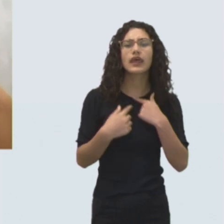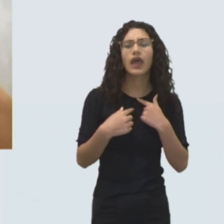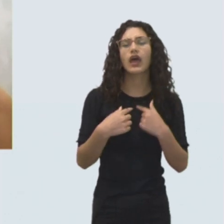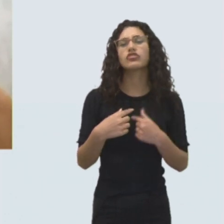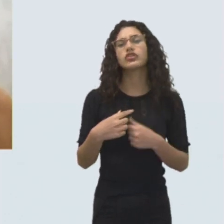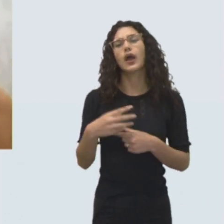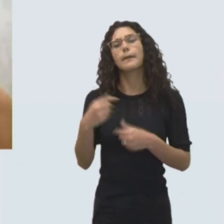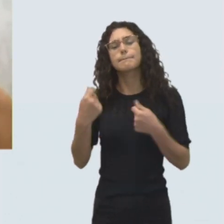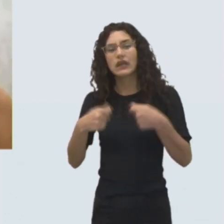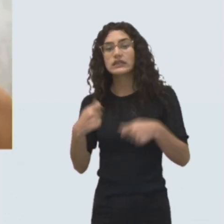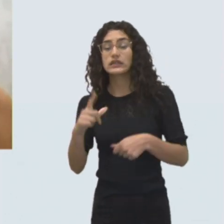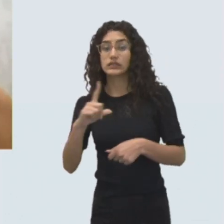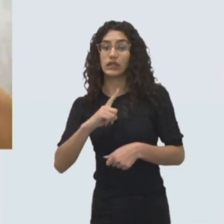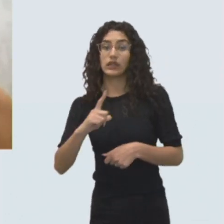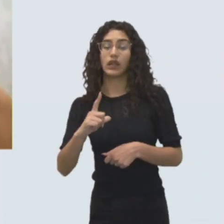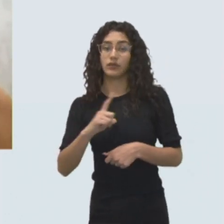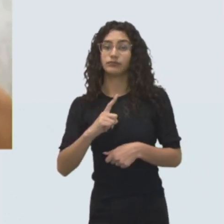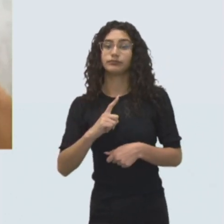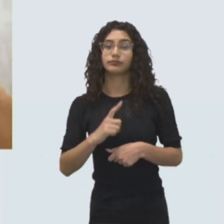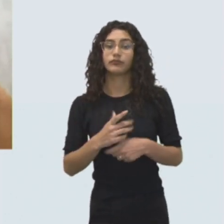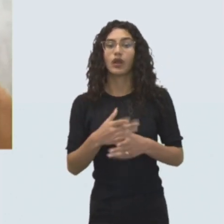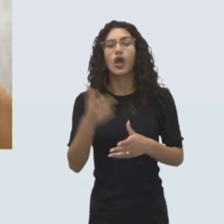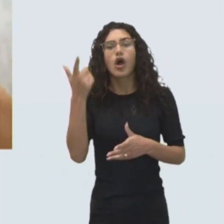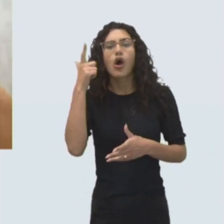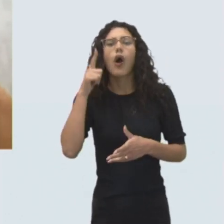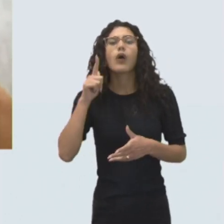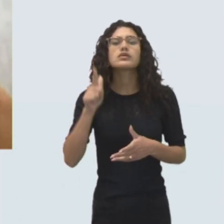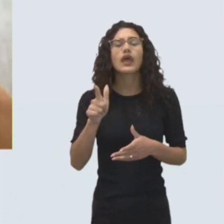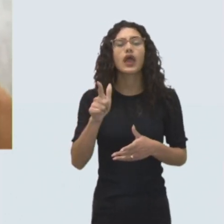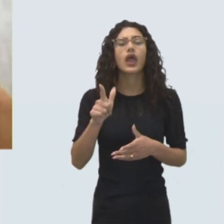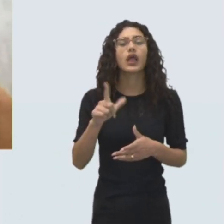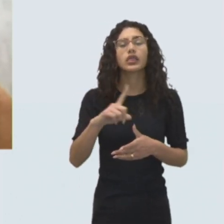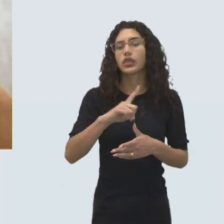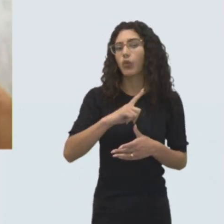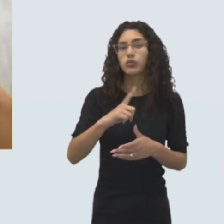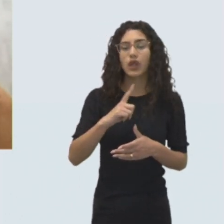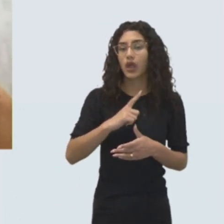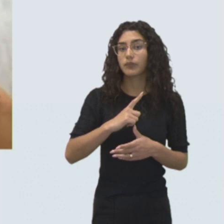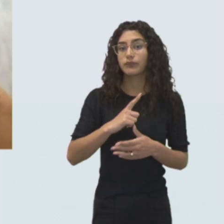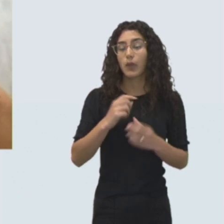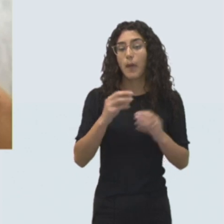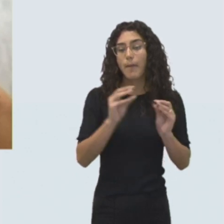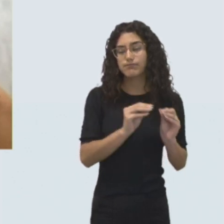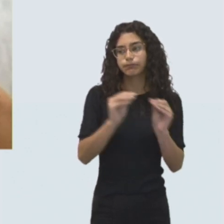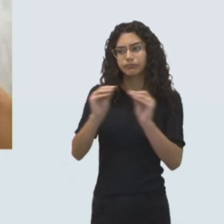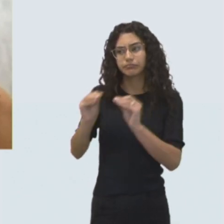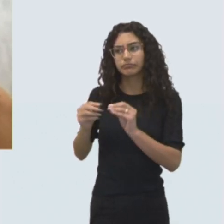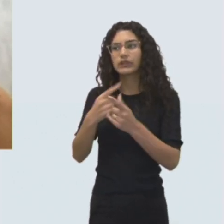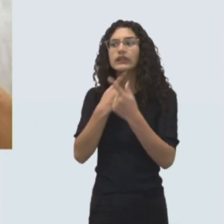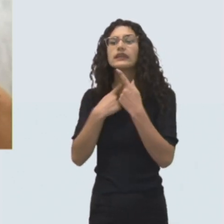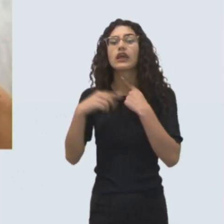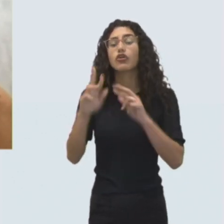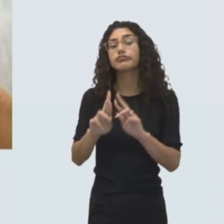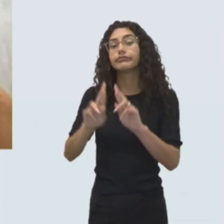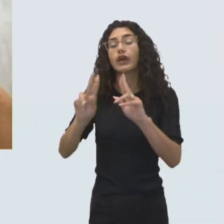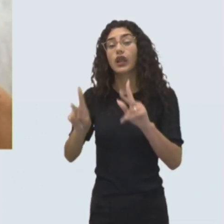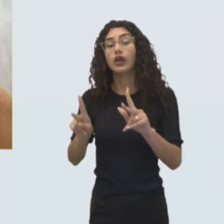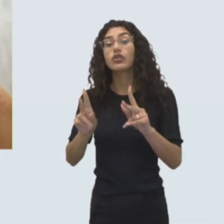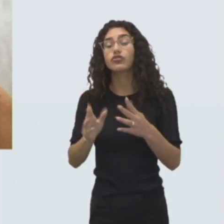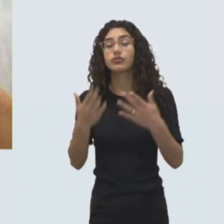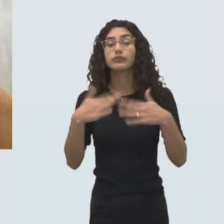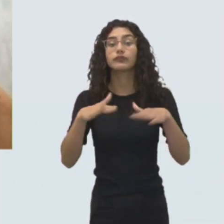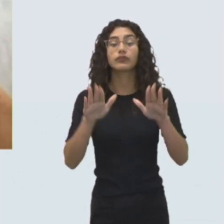falta. E quando você consegue o que você não tem, você passa a desejar outra coisa.